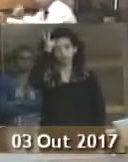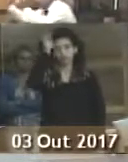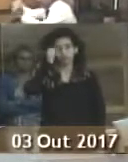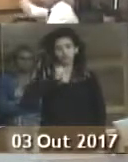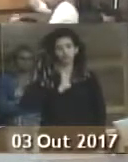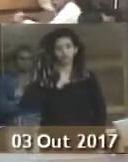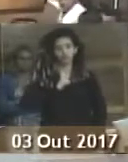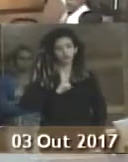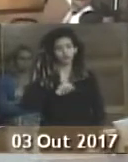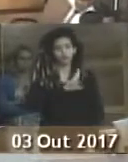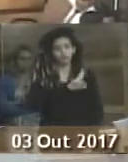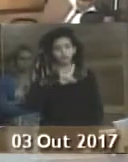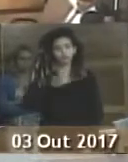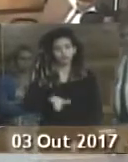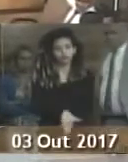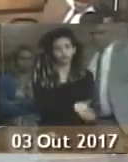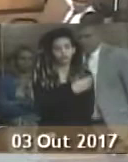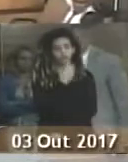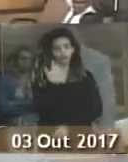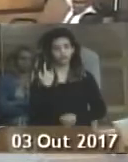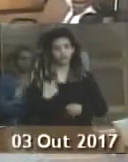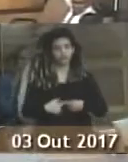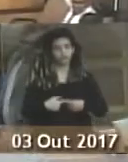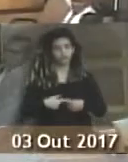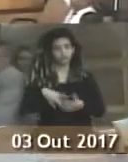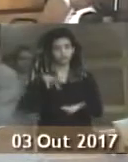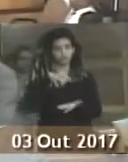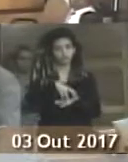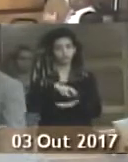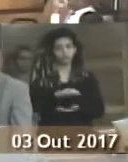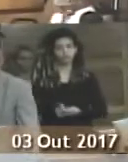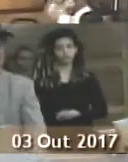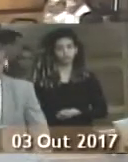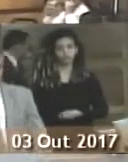sobre denominação de logradouro público situado no bairro do Centro, neste